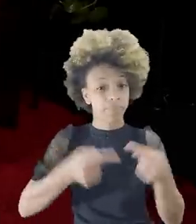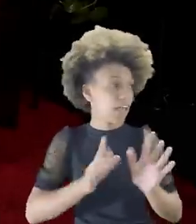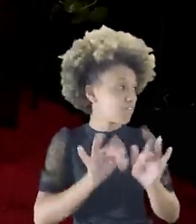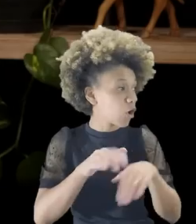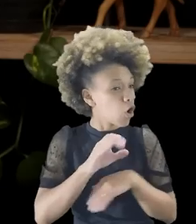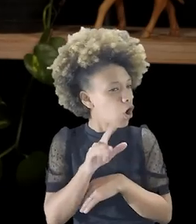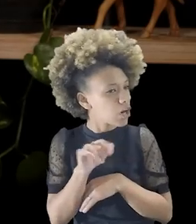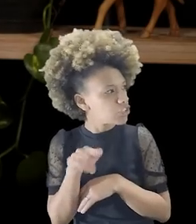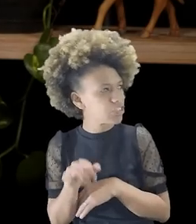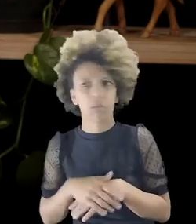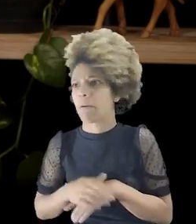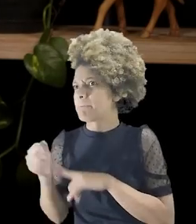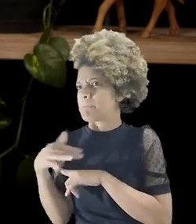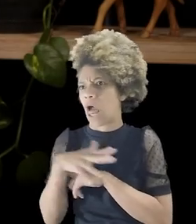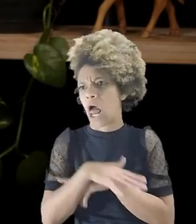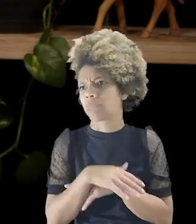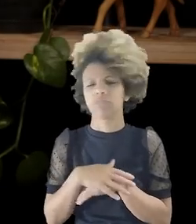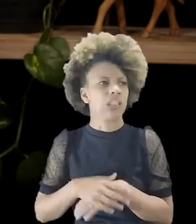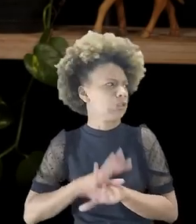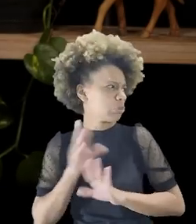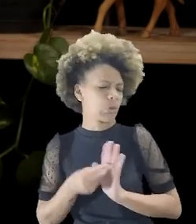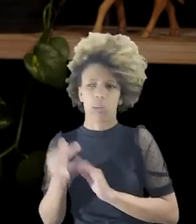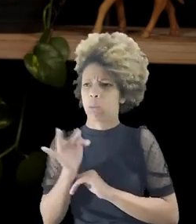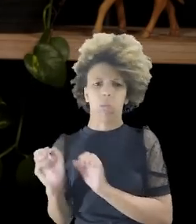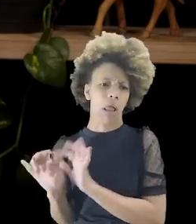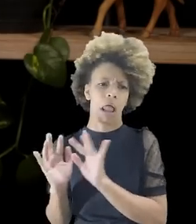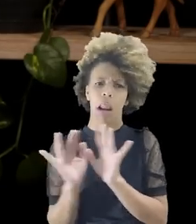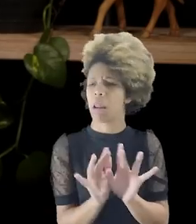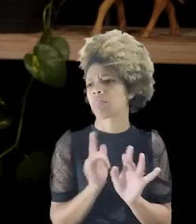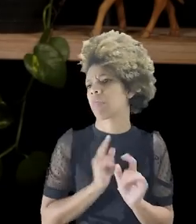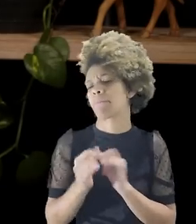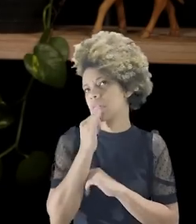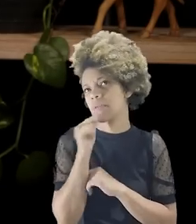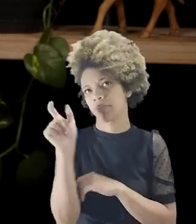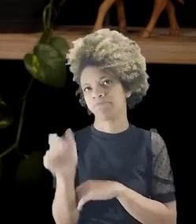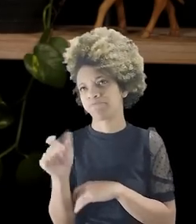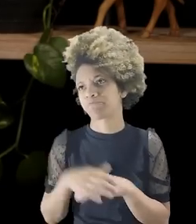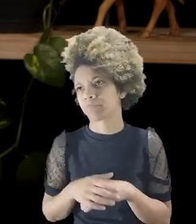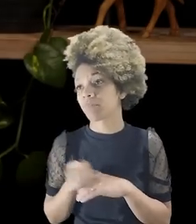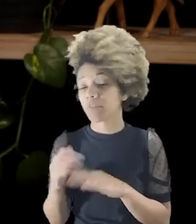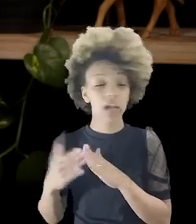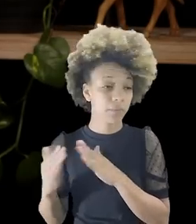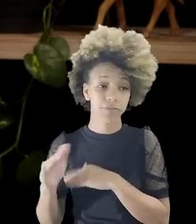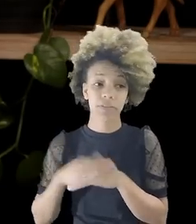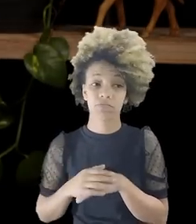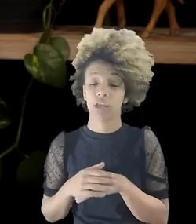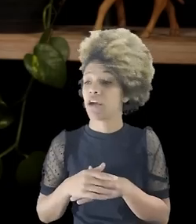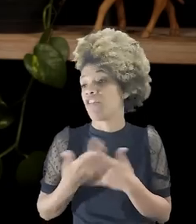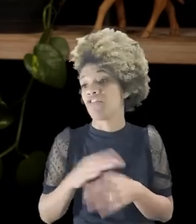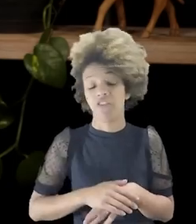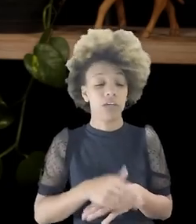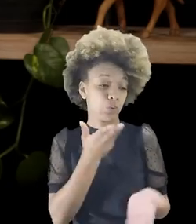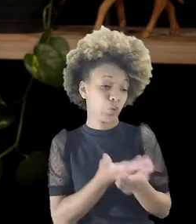vê campeonatos Afinal do College de lá É bombado todo mundo Universitário né É você pegar um cara que tipo assim o cara tá ali na periferia